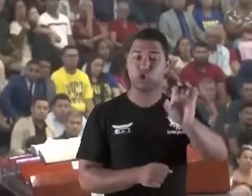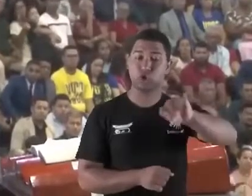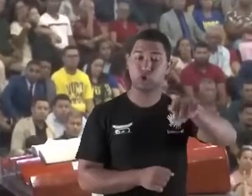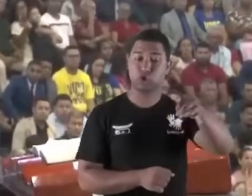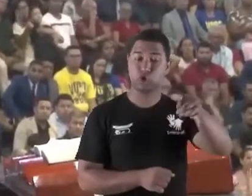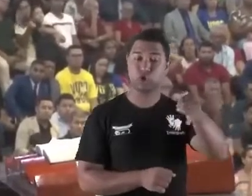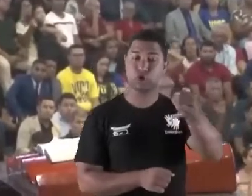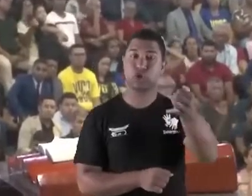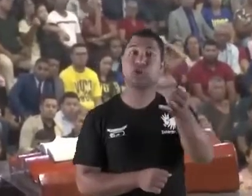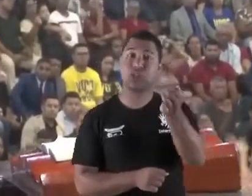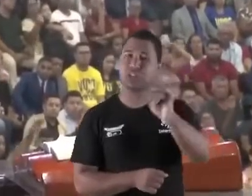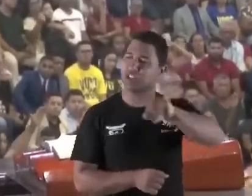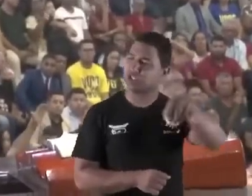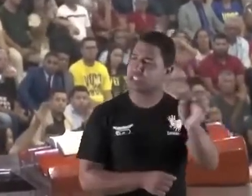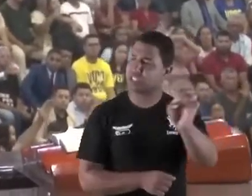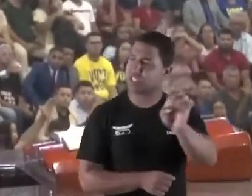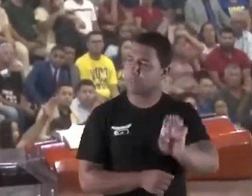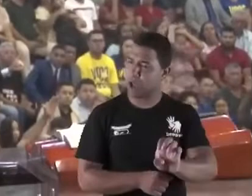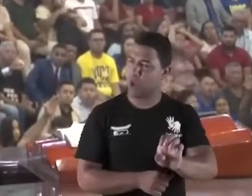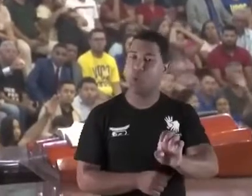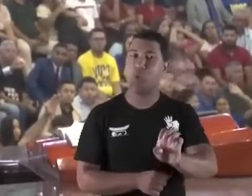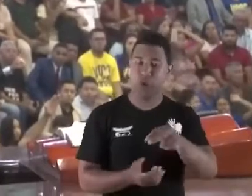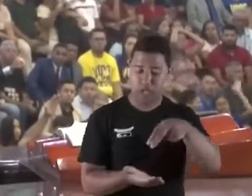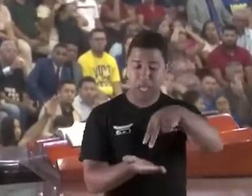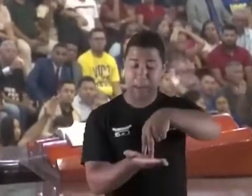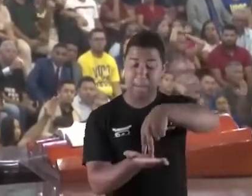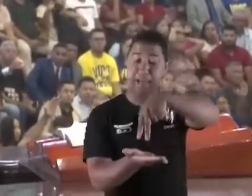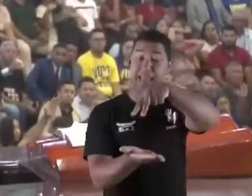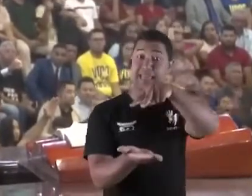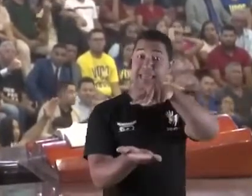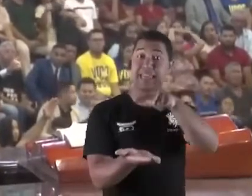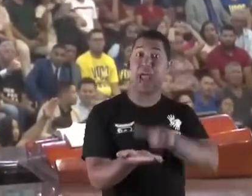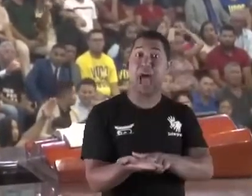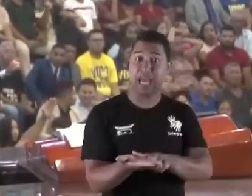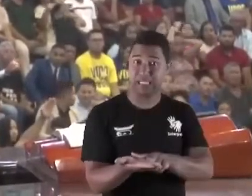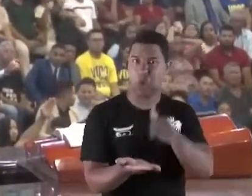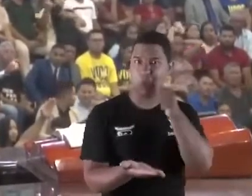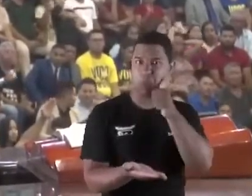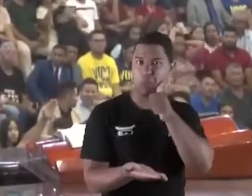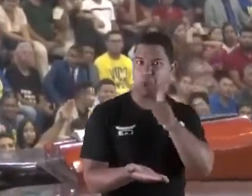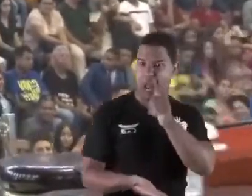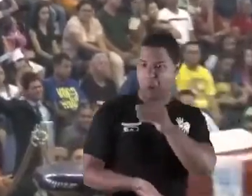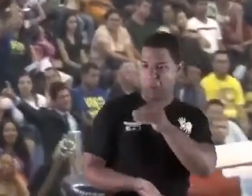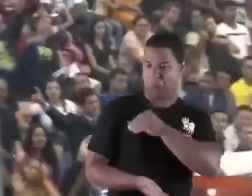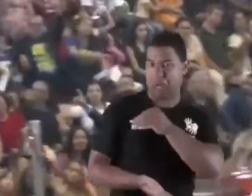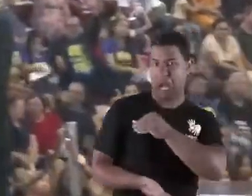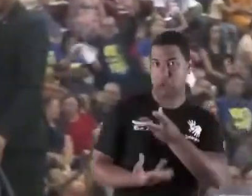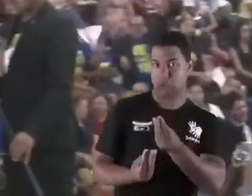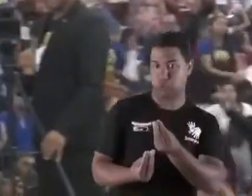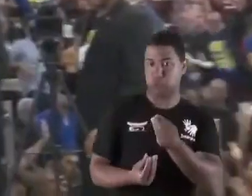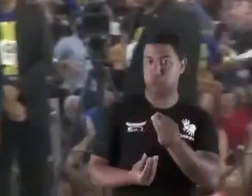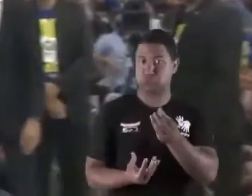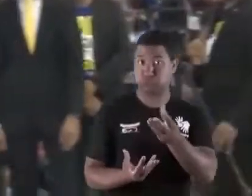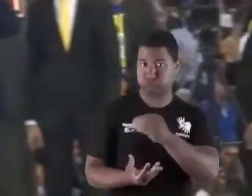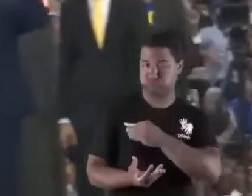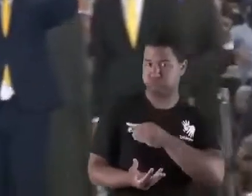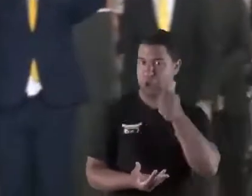trás, mas vocacionado vai cair para frente.